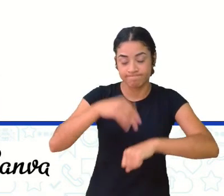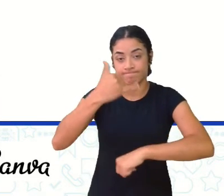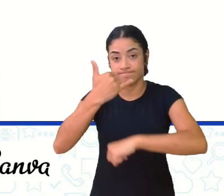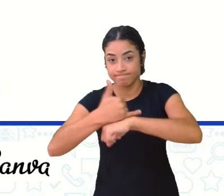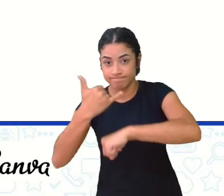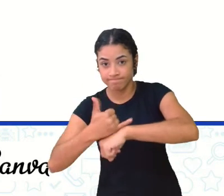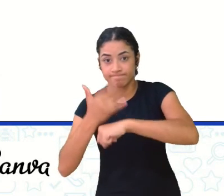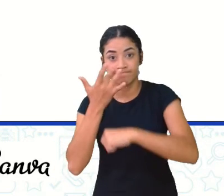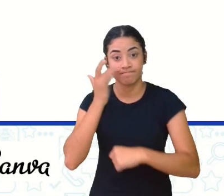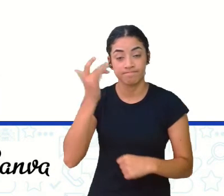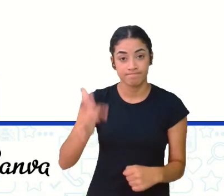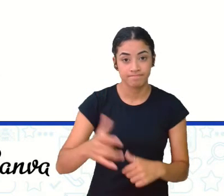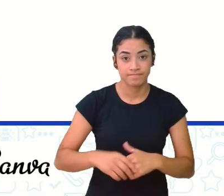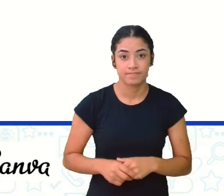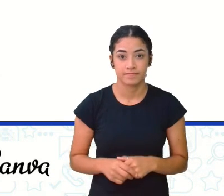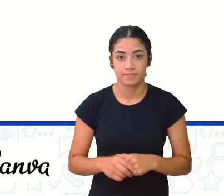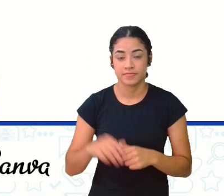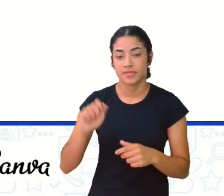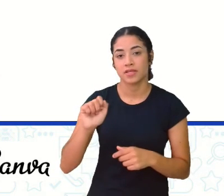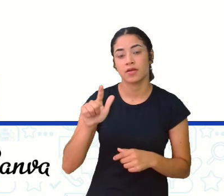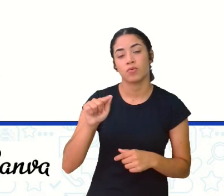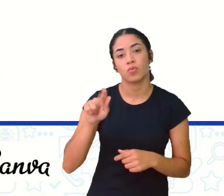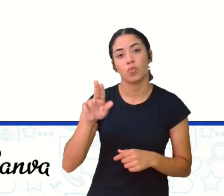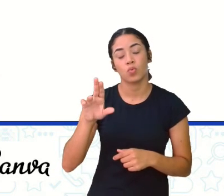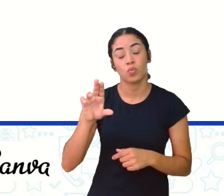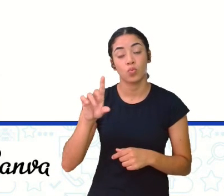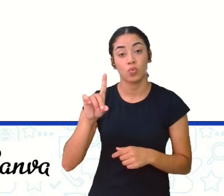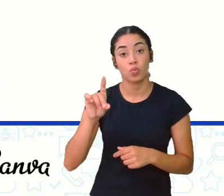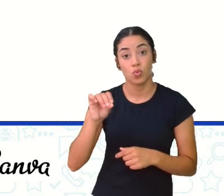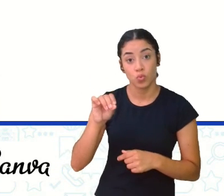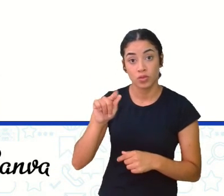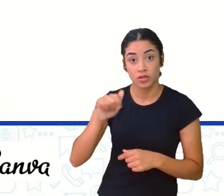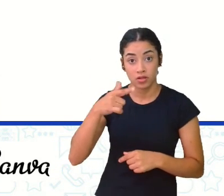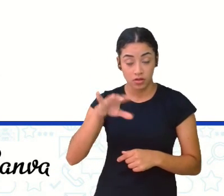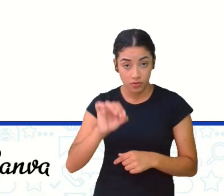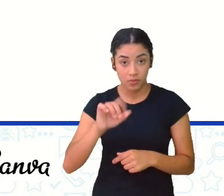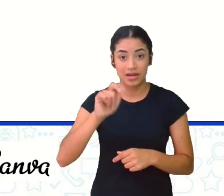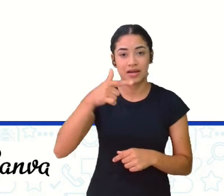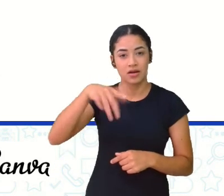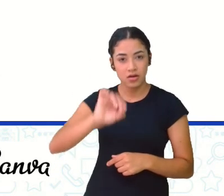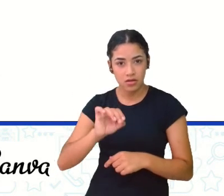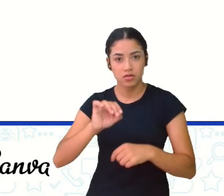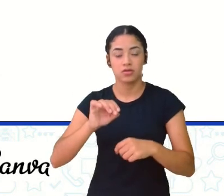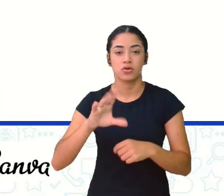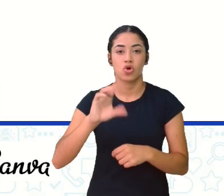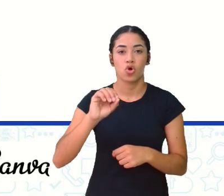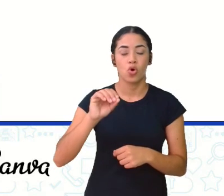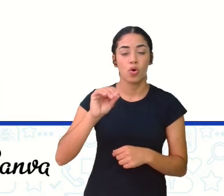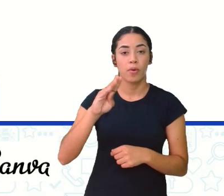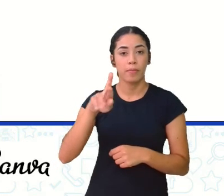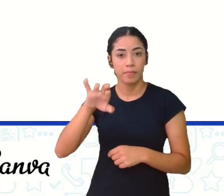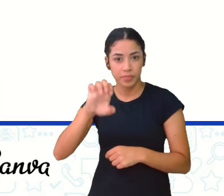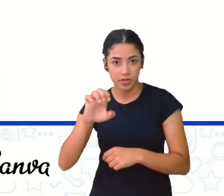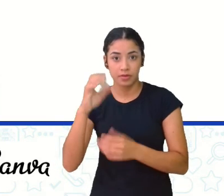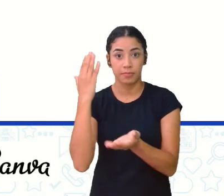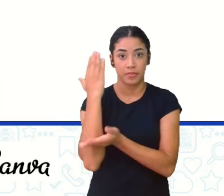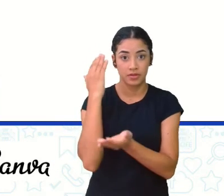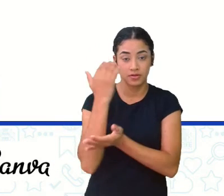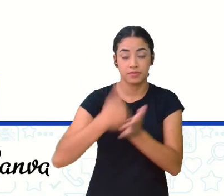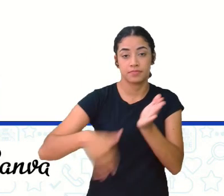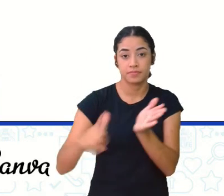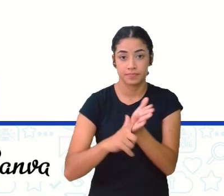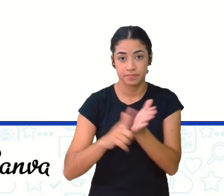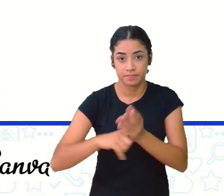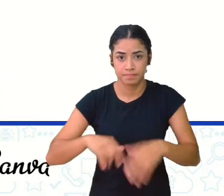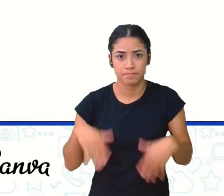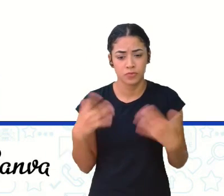ferro, ouro, algodão, nylon, lã, cobre, alumínio, madeira seca e papel.